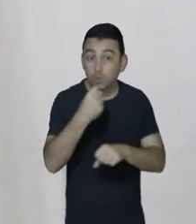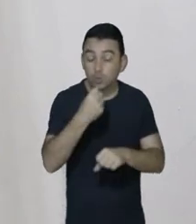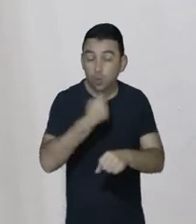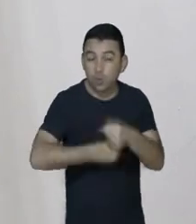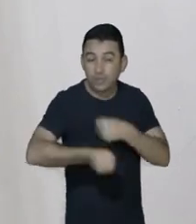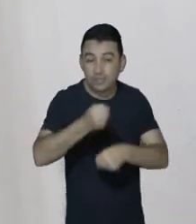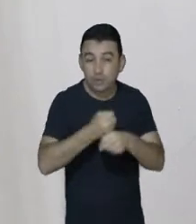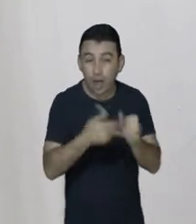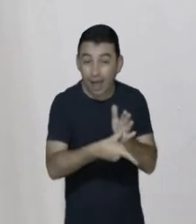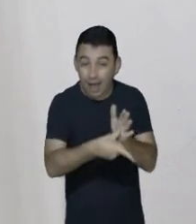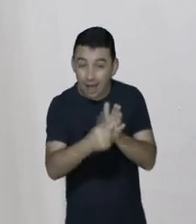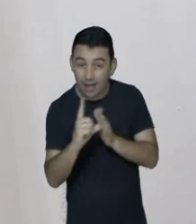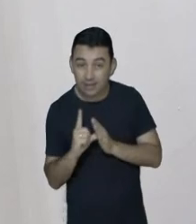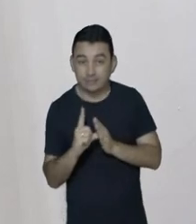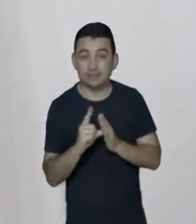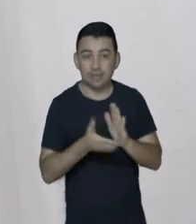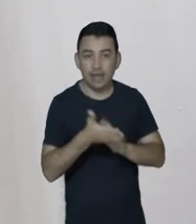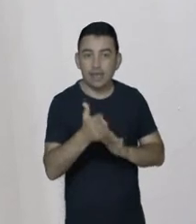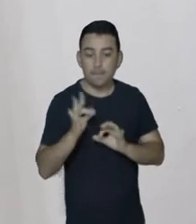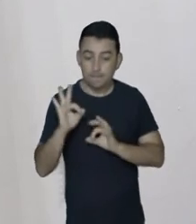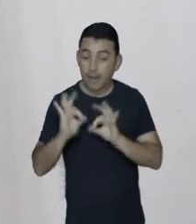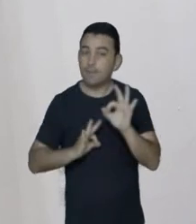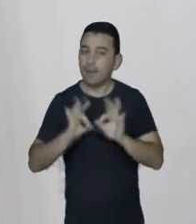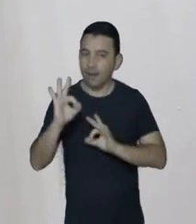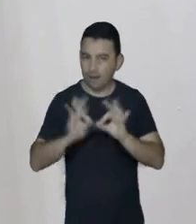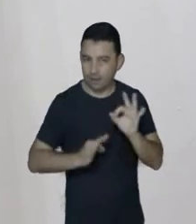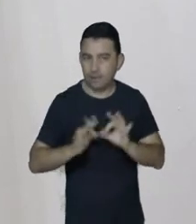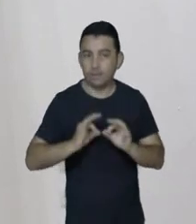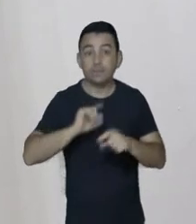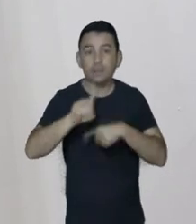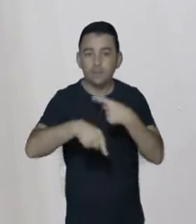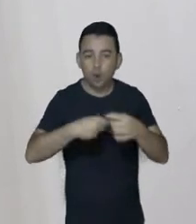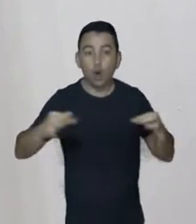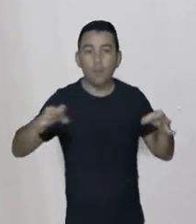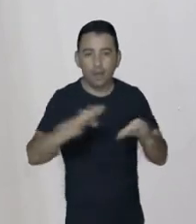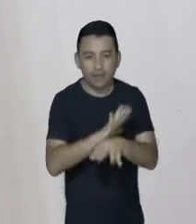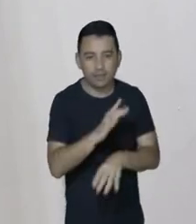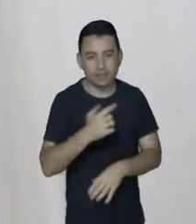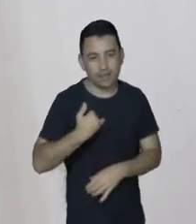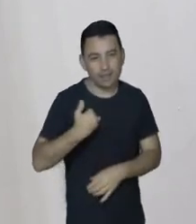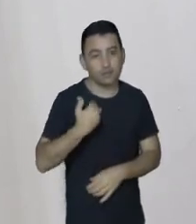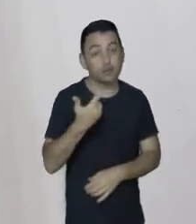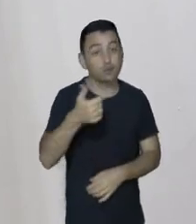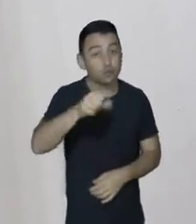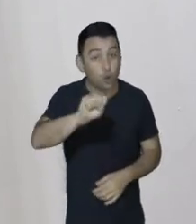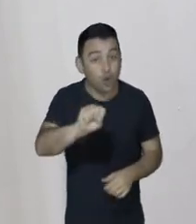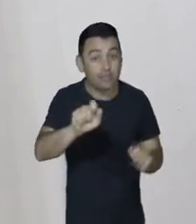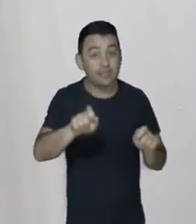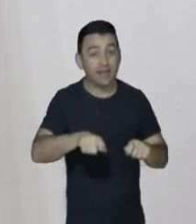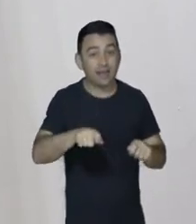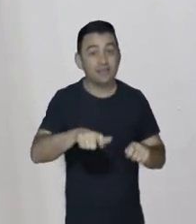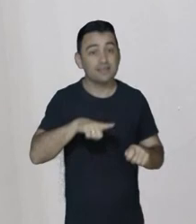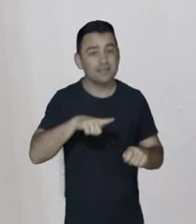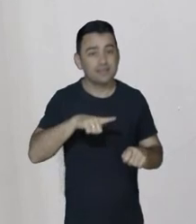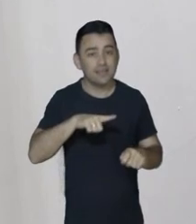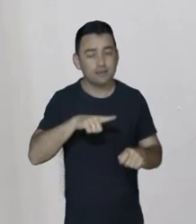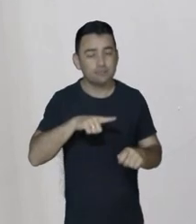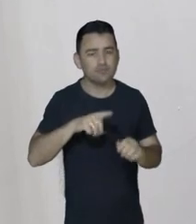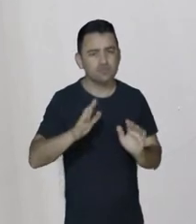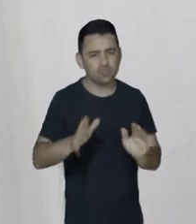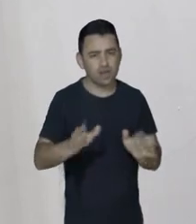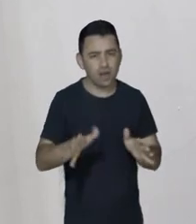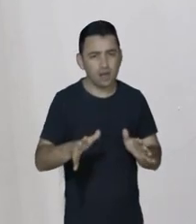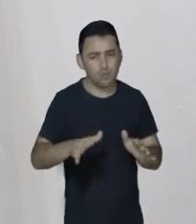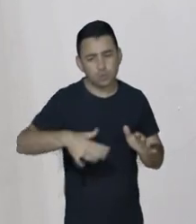saírem, eles preparam esse adolescente para que, quando completarem 18 anos, eles já possam estar sendo absorvidos, não só